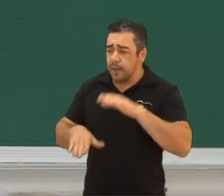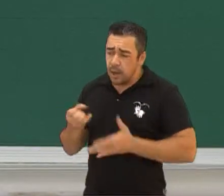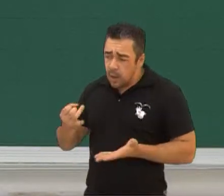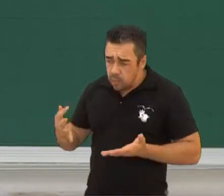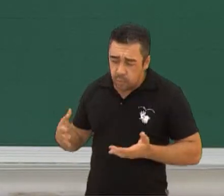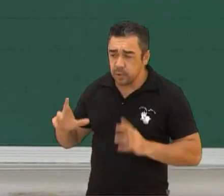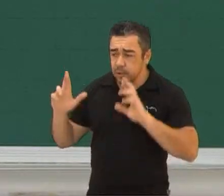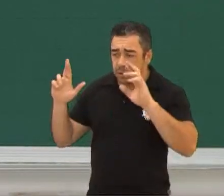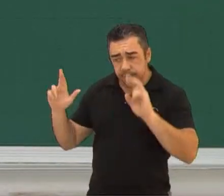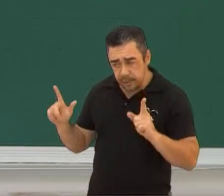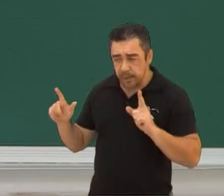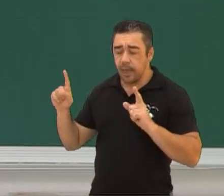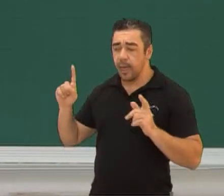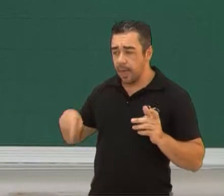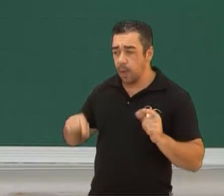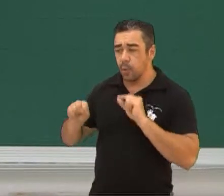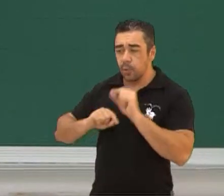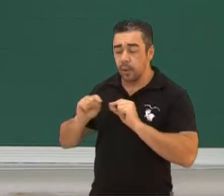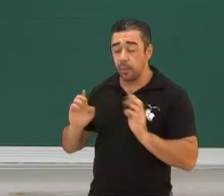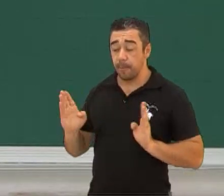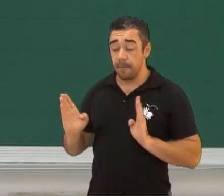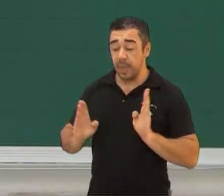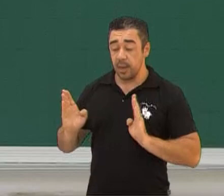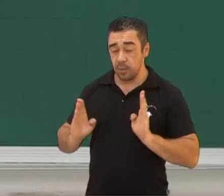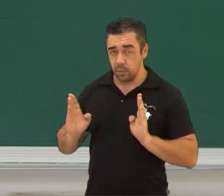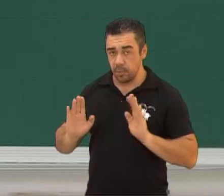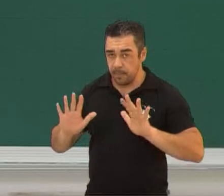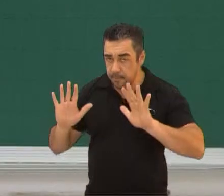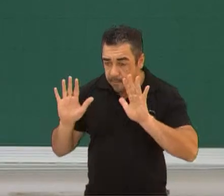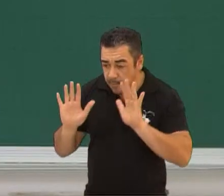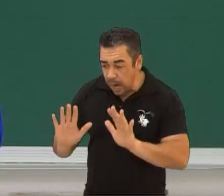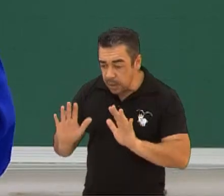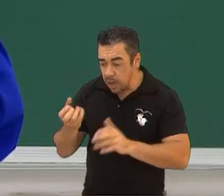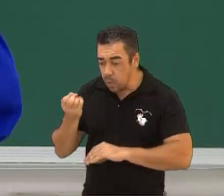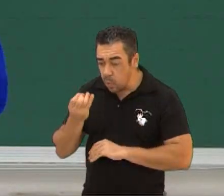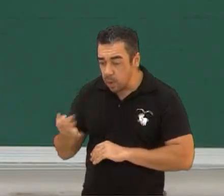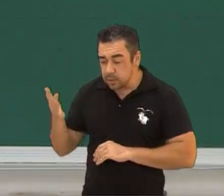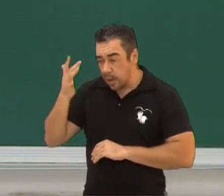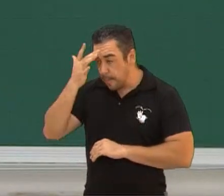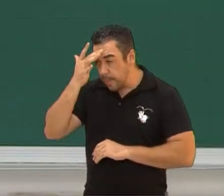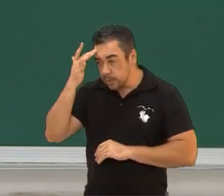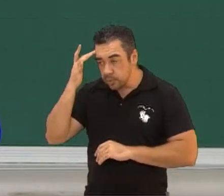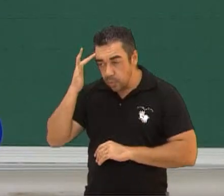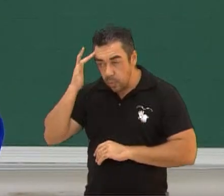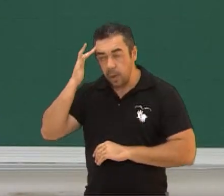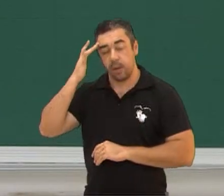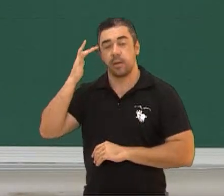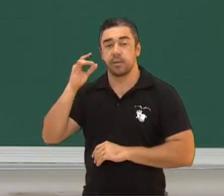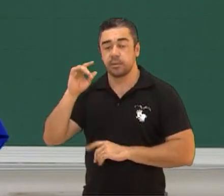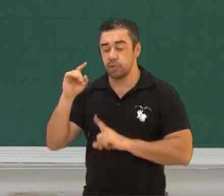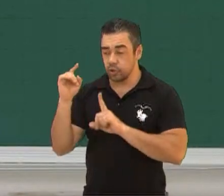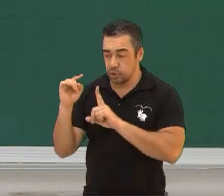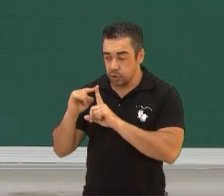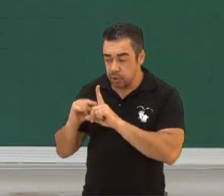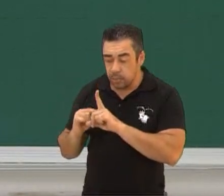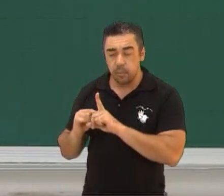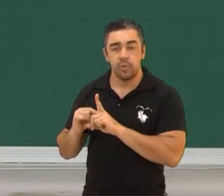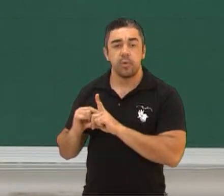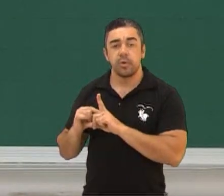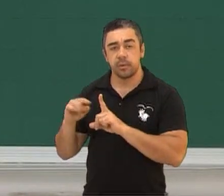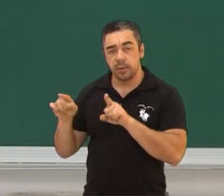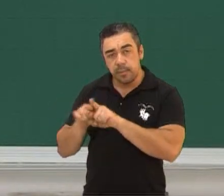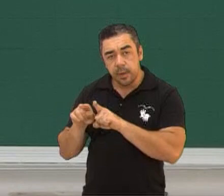única diferenciação seja ligada ao tempo, mas a quantidade de pessoas, os tipos de